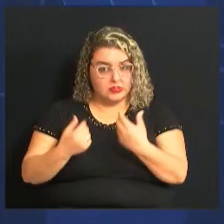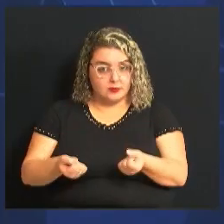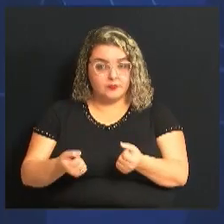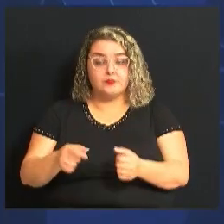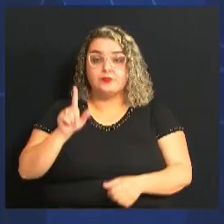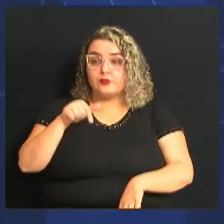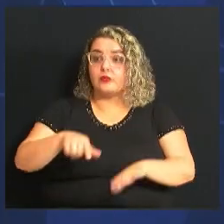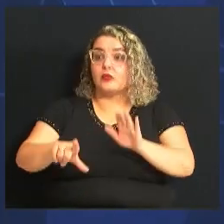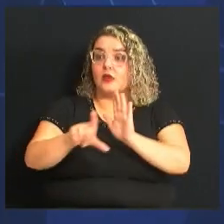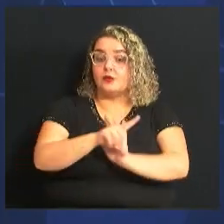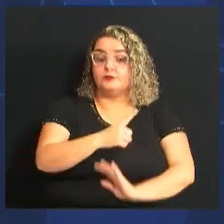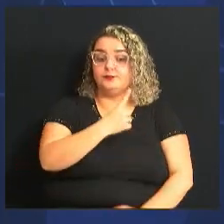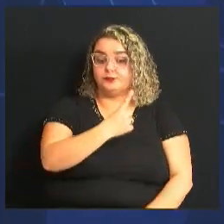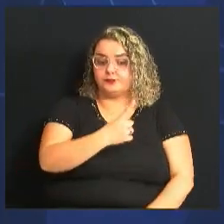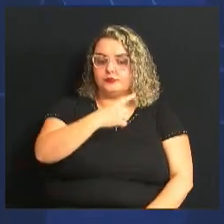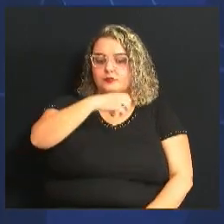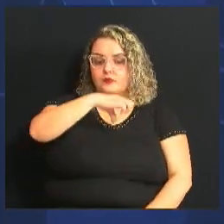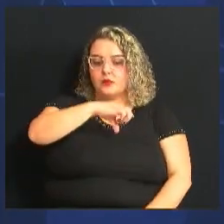de